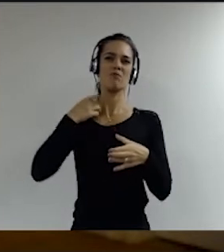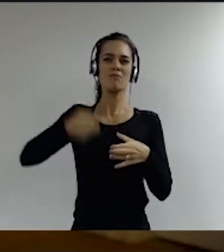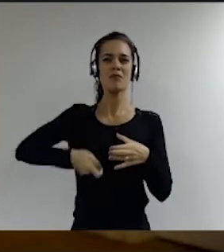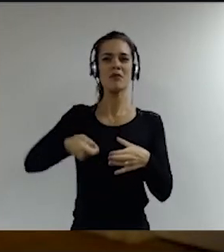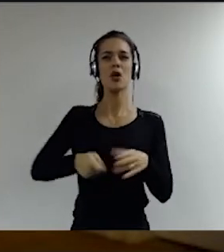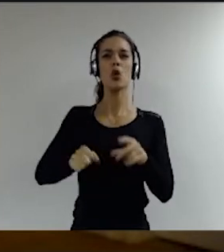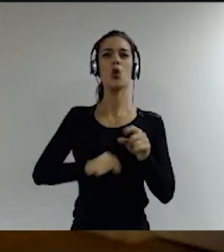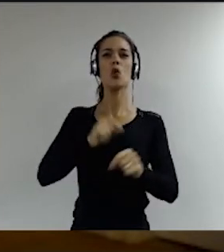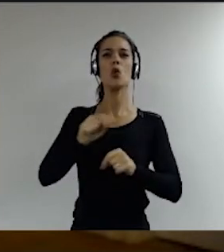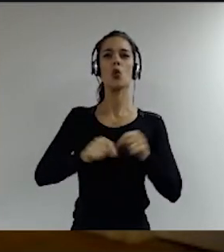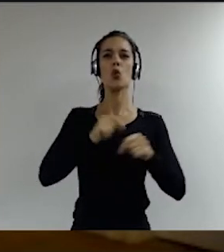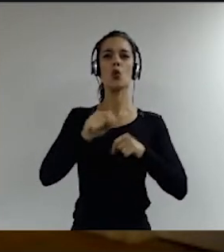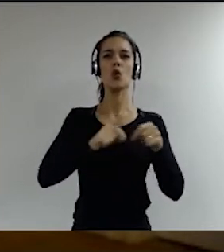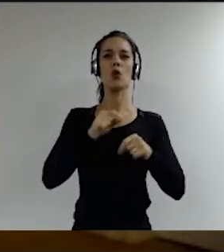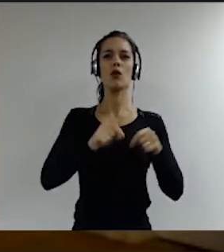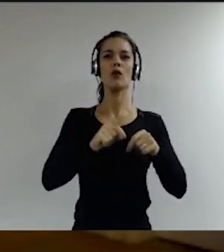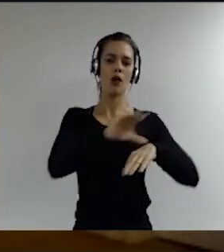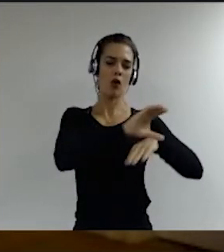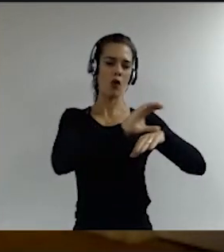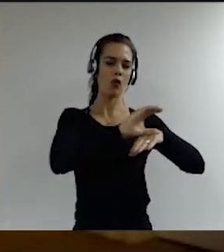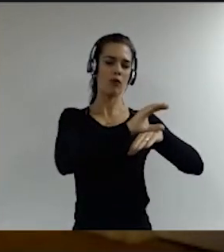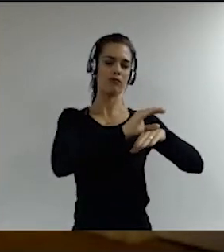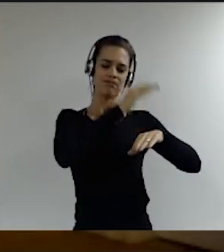grande guardião da ordem jurídica.